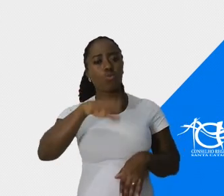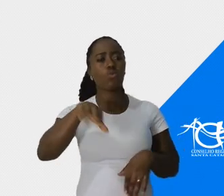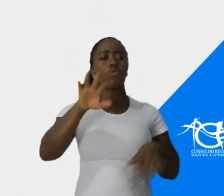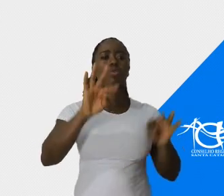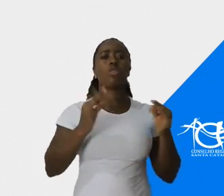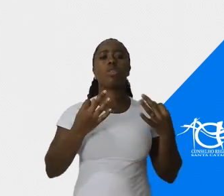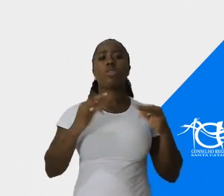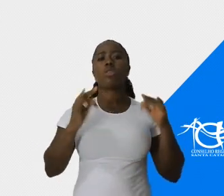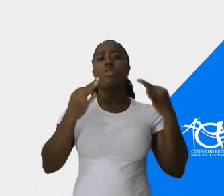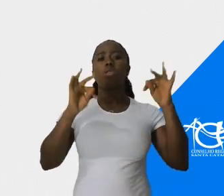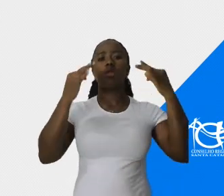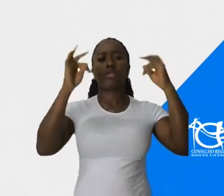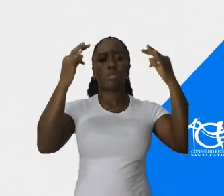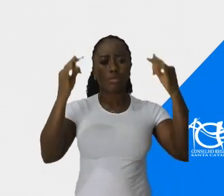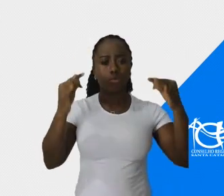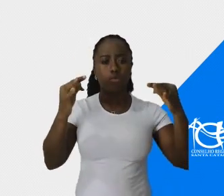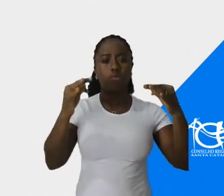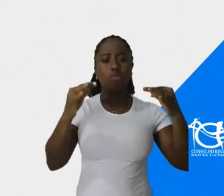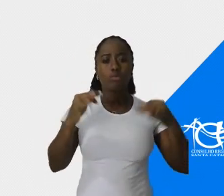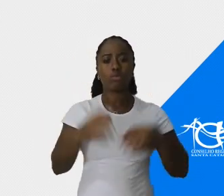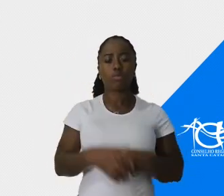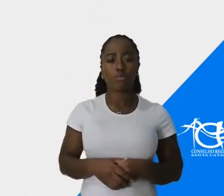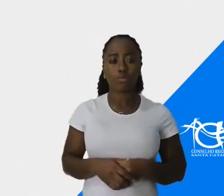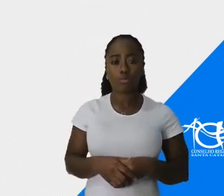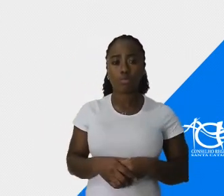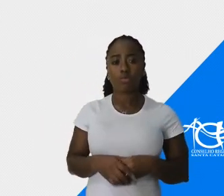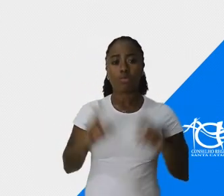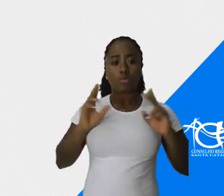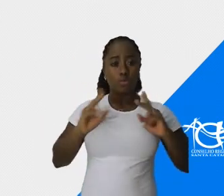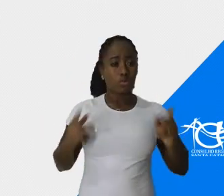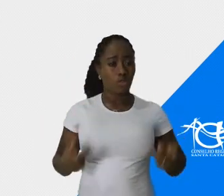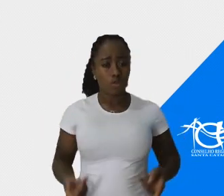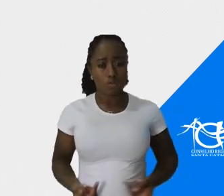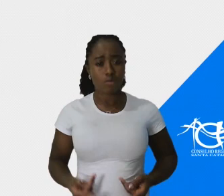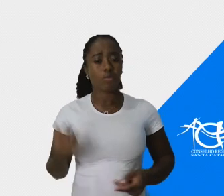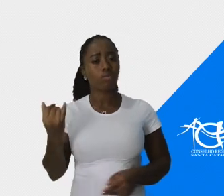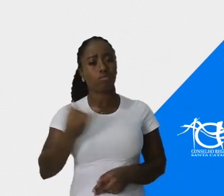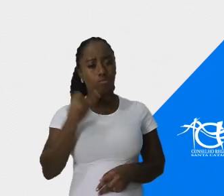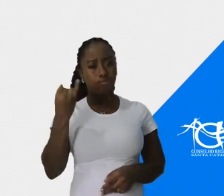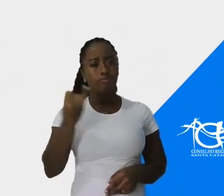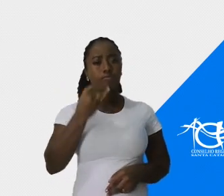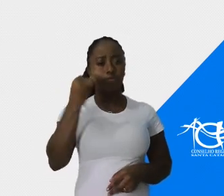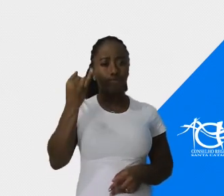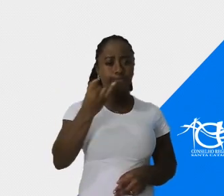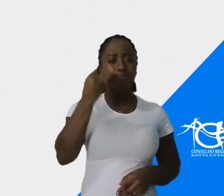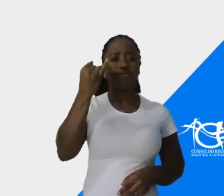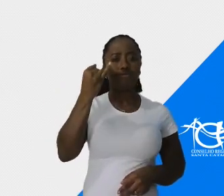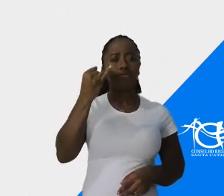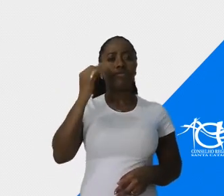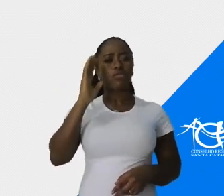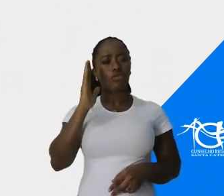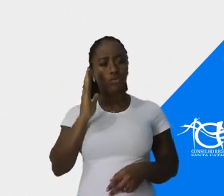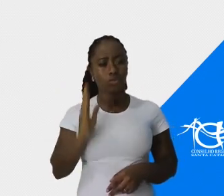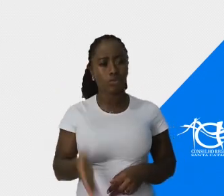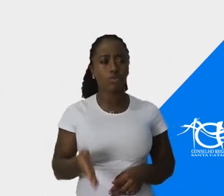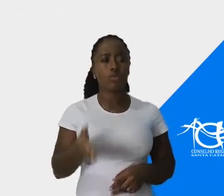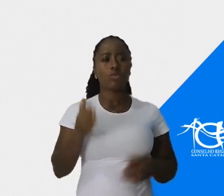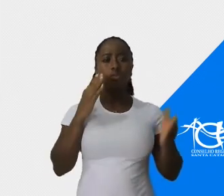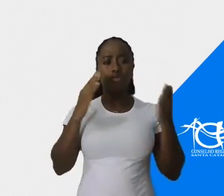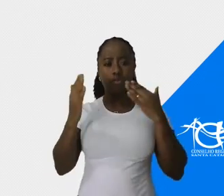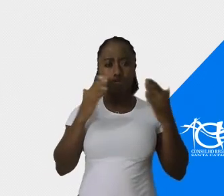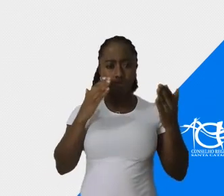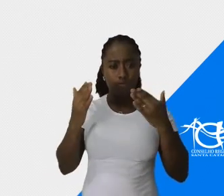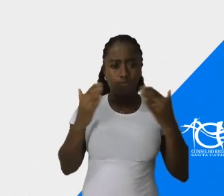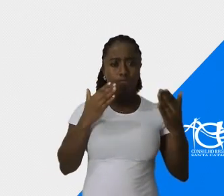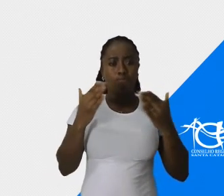Então, o fator humano é o primordial, é isso que interessa, é por isso que existe psicologia do trânsito há muito tempo, não somente no Brasil, no mundo. E o grande desafio para